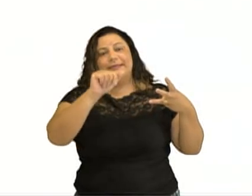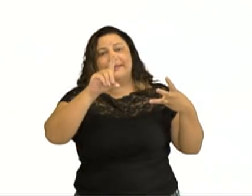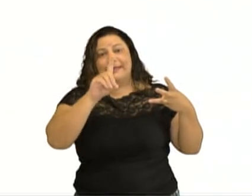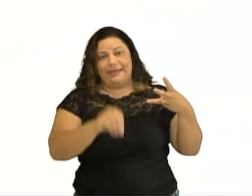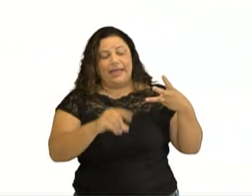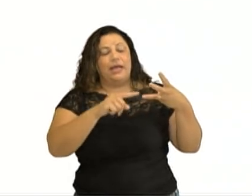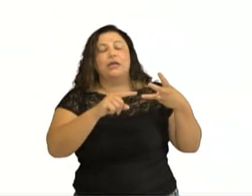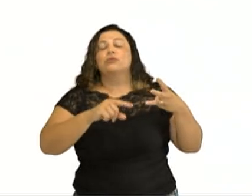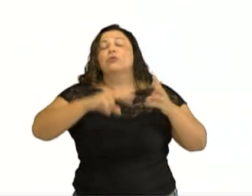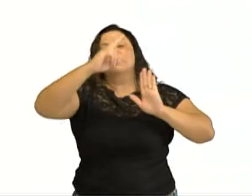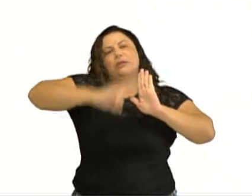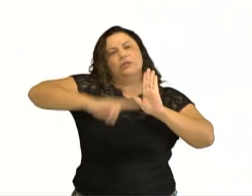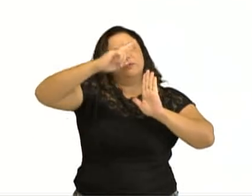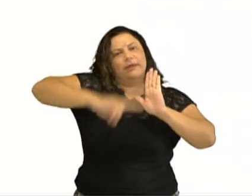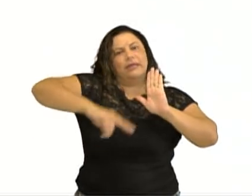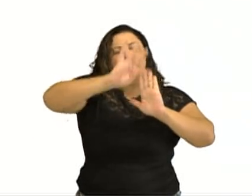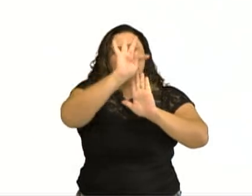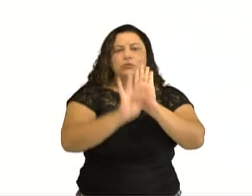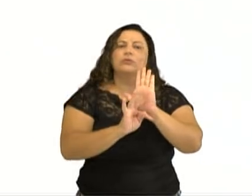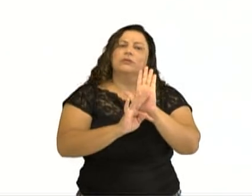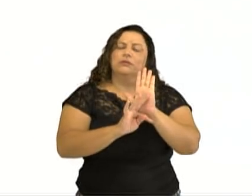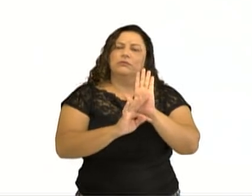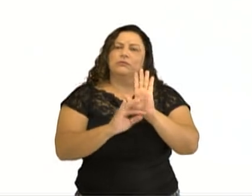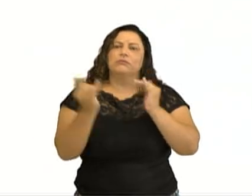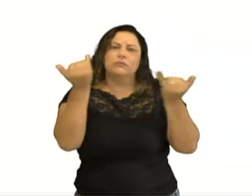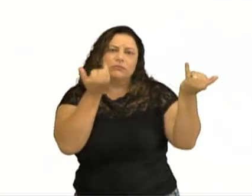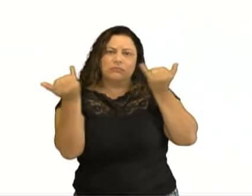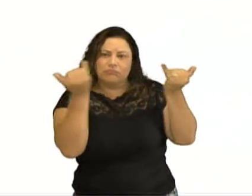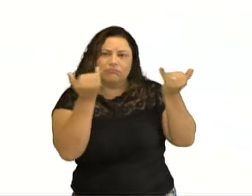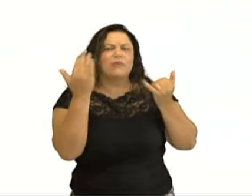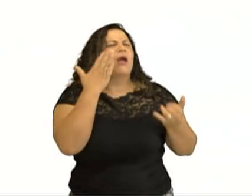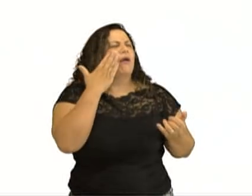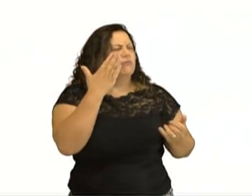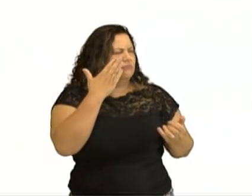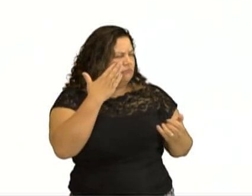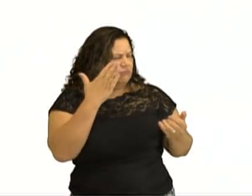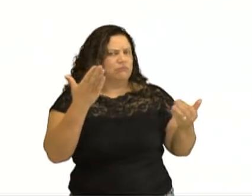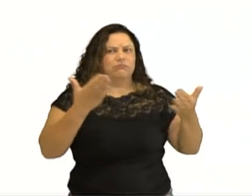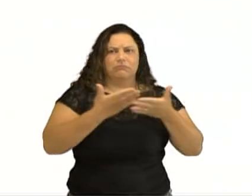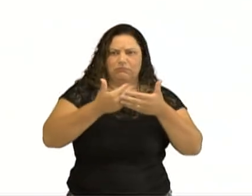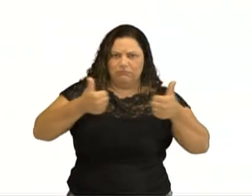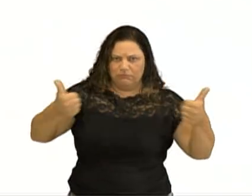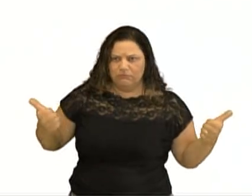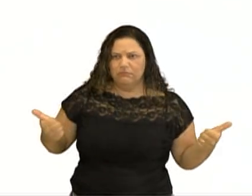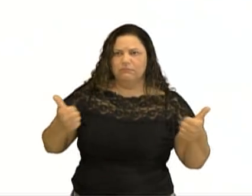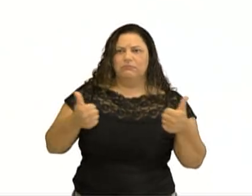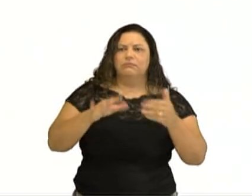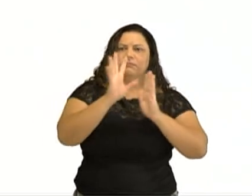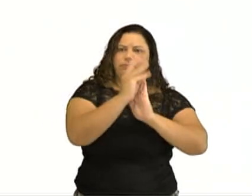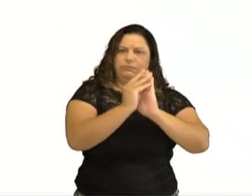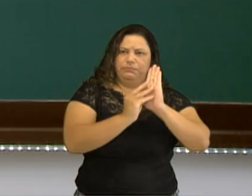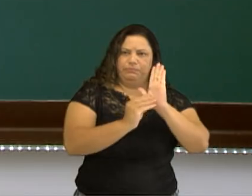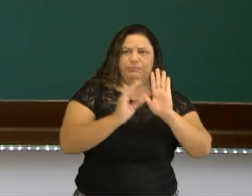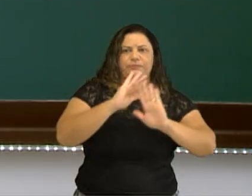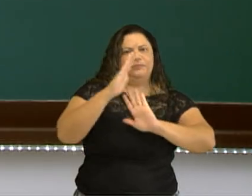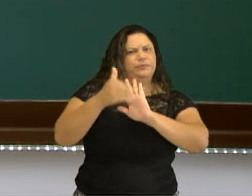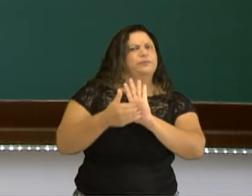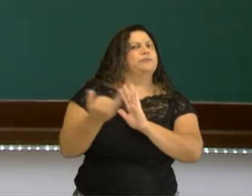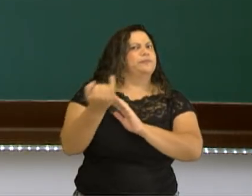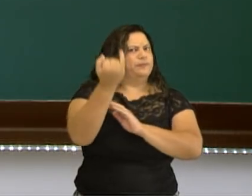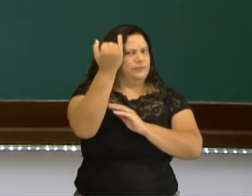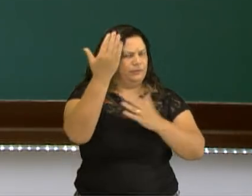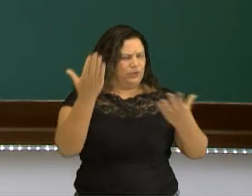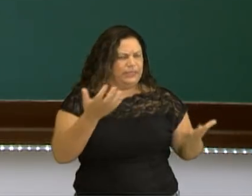seu texto, ou então até mesmo as informações que você anotou, vai saber tudo isso. Anotou todas essas regras? Elas são muito